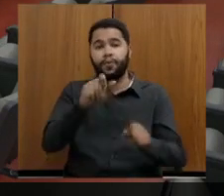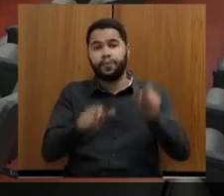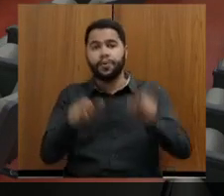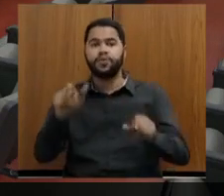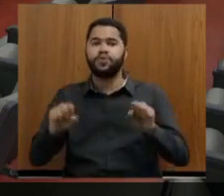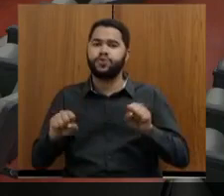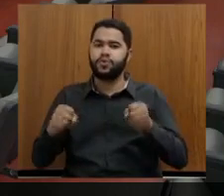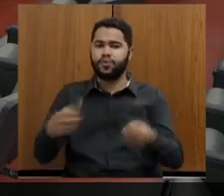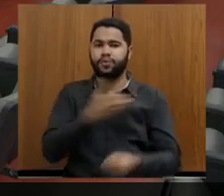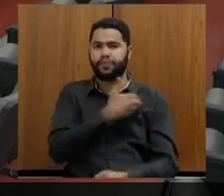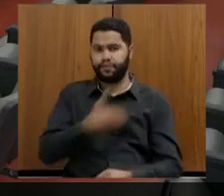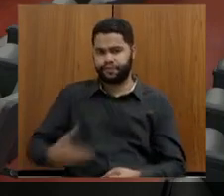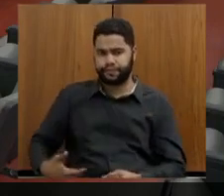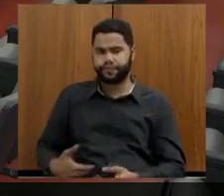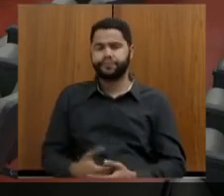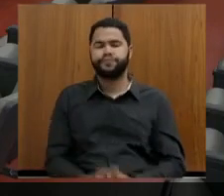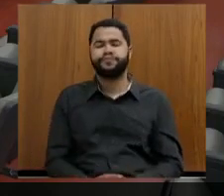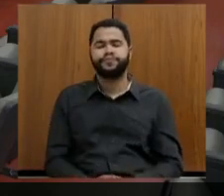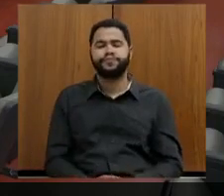pode passar